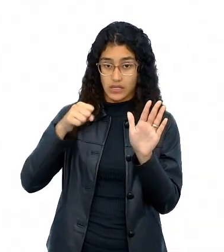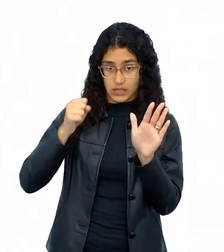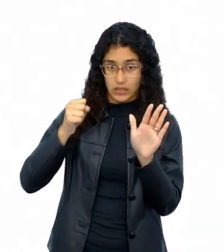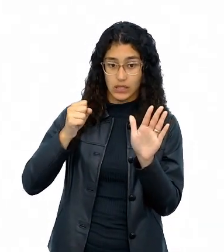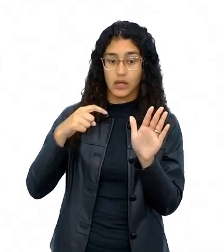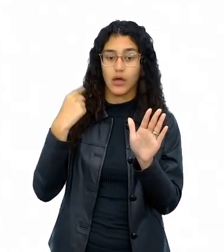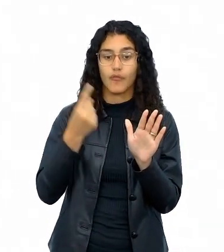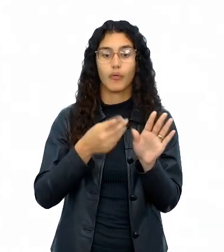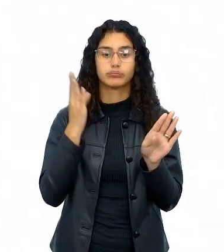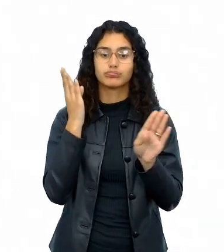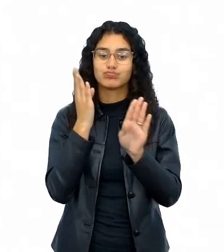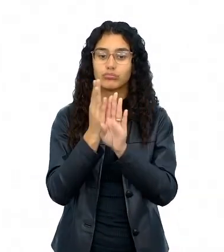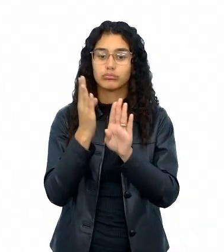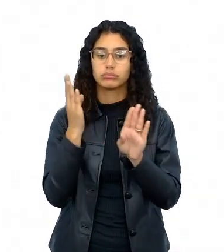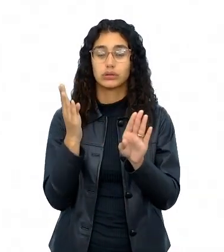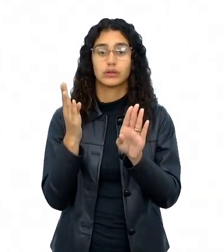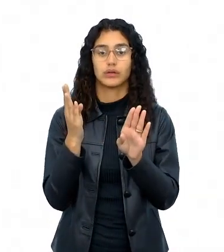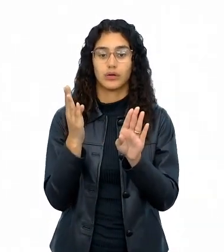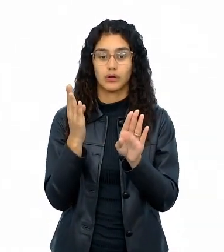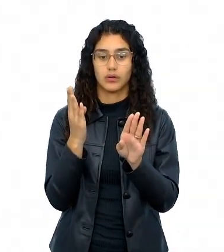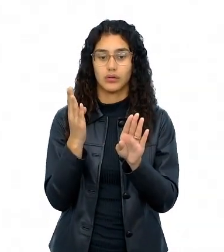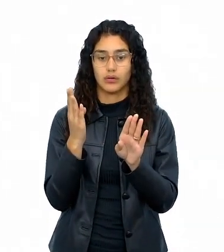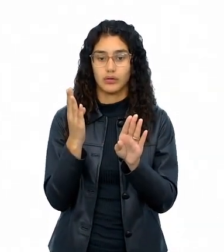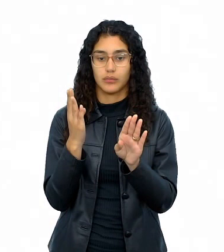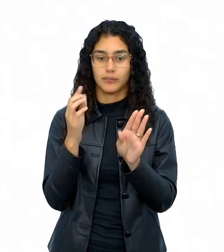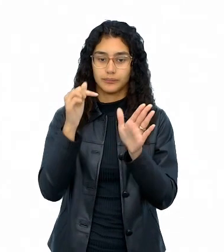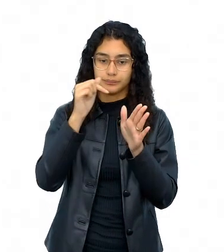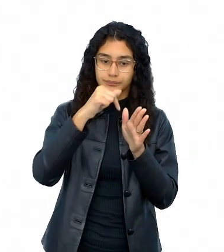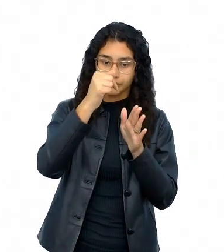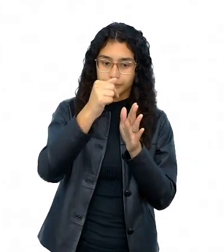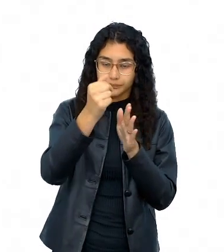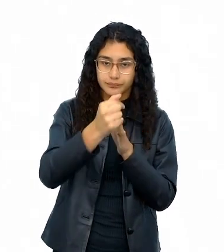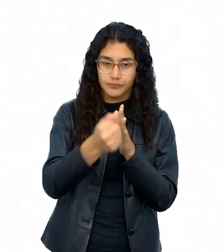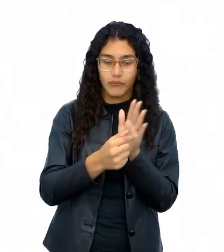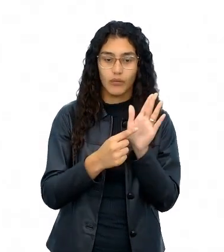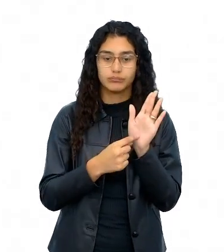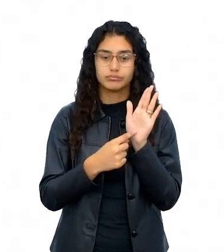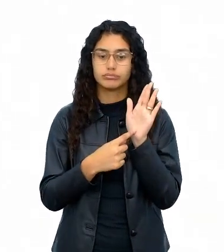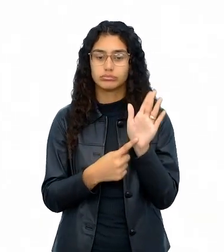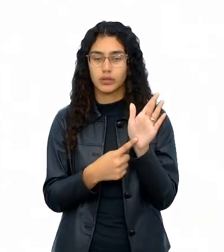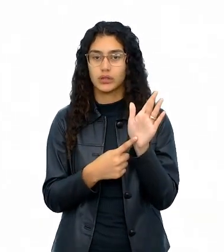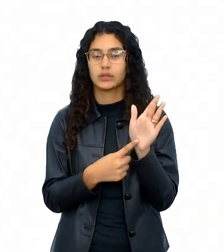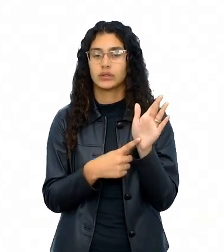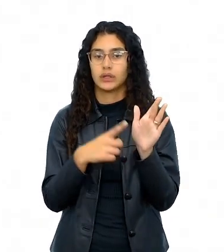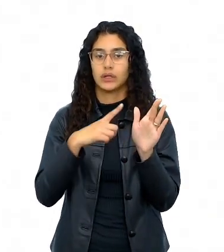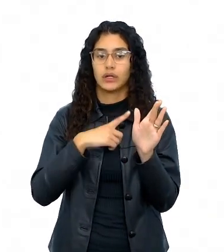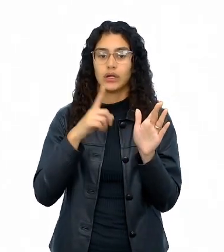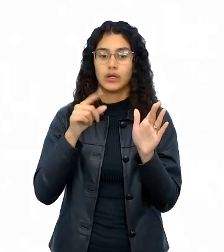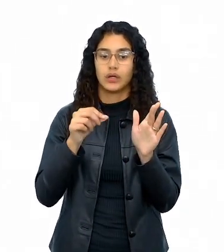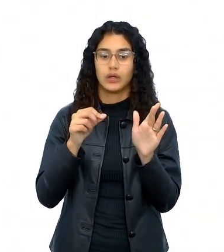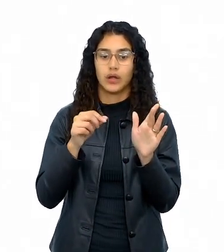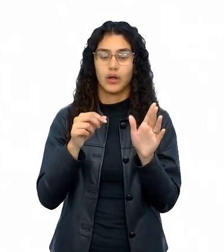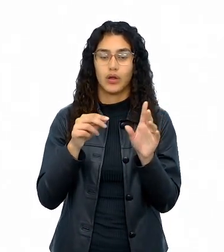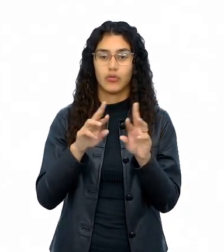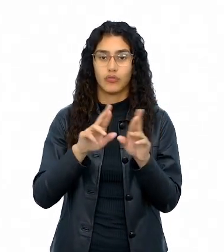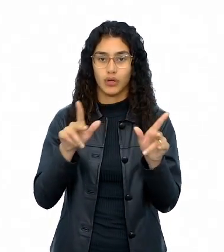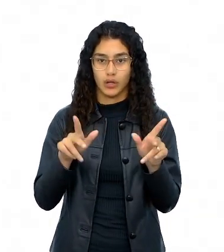eu vou achar aí pontos que o gráfico cruza o eixo T, que é outro